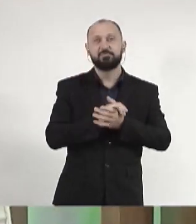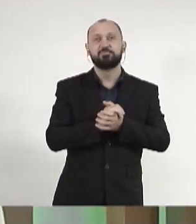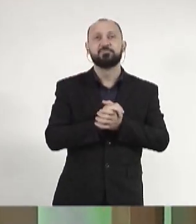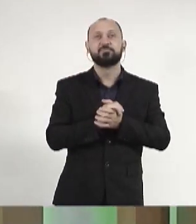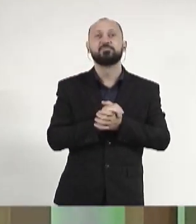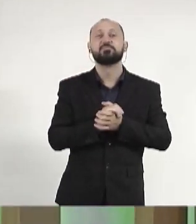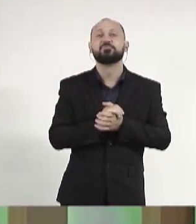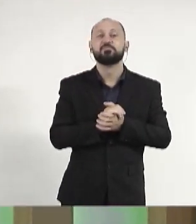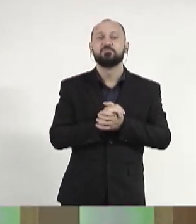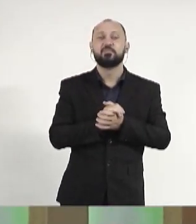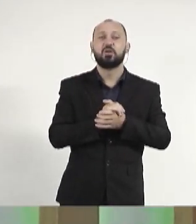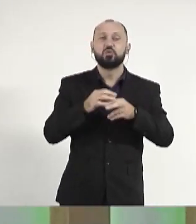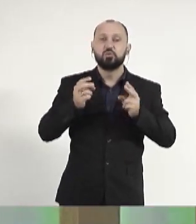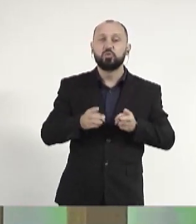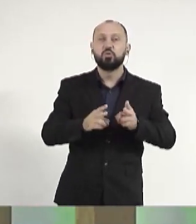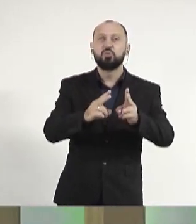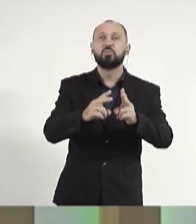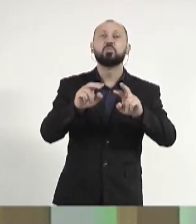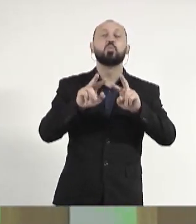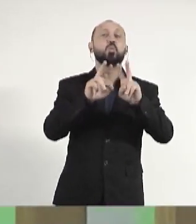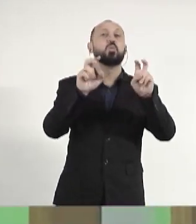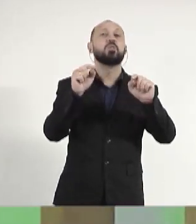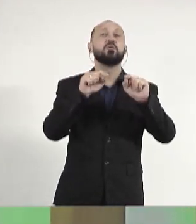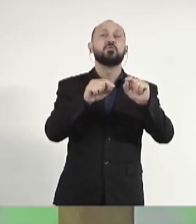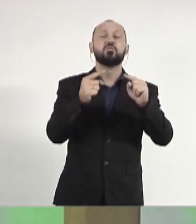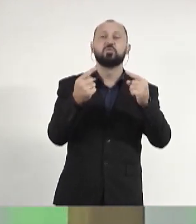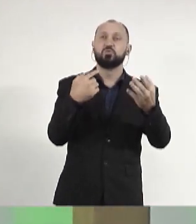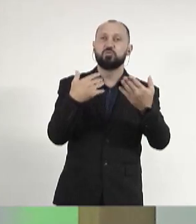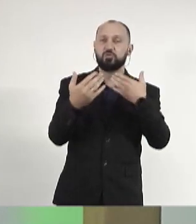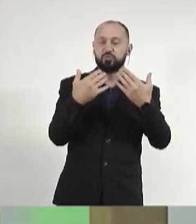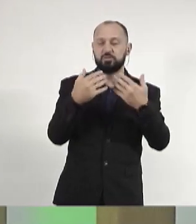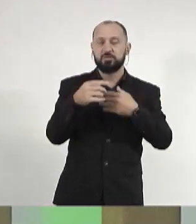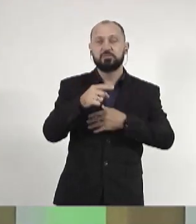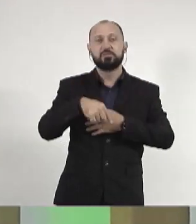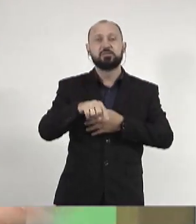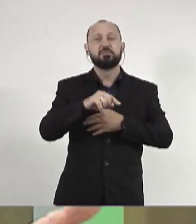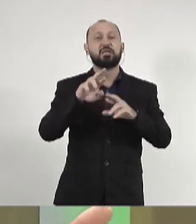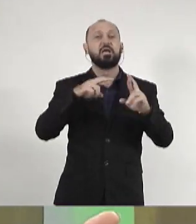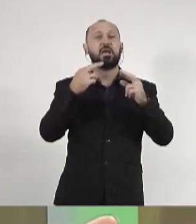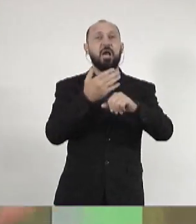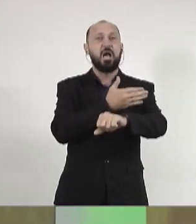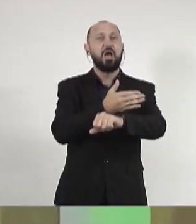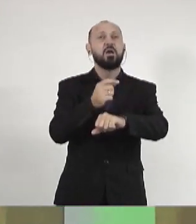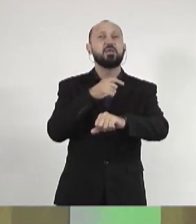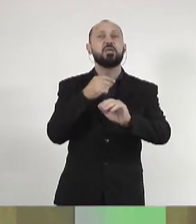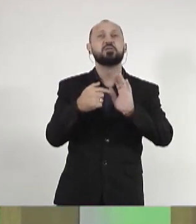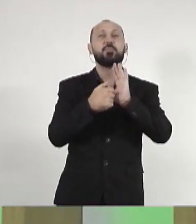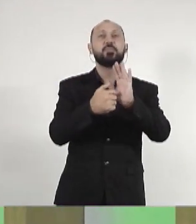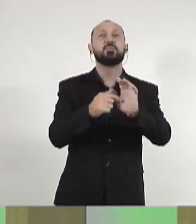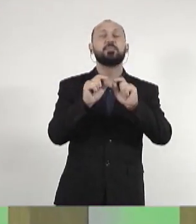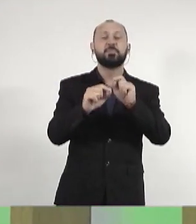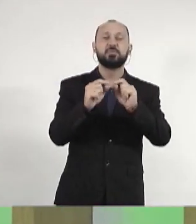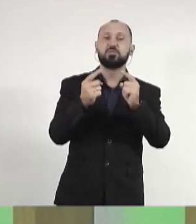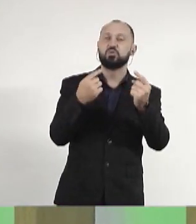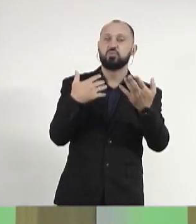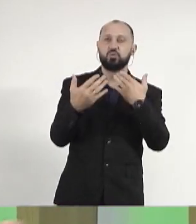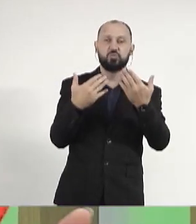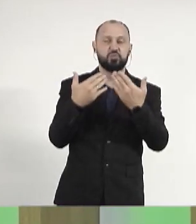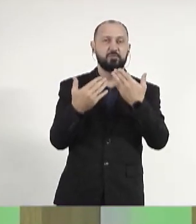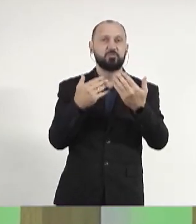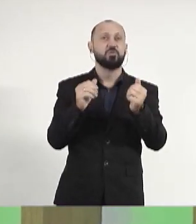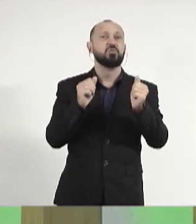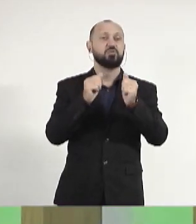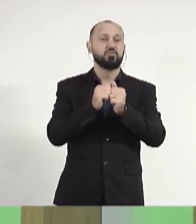E a gente vai seguir agora para os temas que foram discutidos em plenário, para aquilo que os deputados trouxeram para serem debatidos